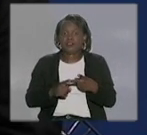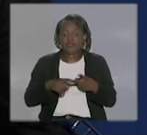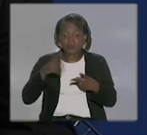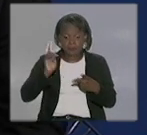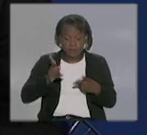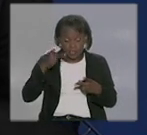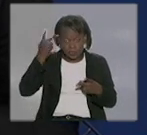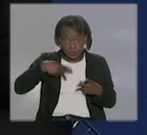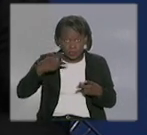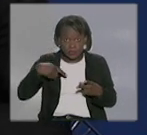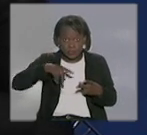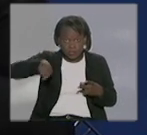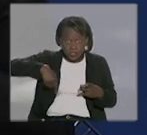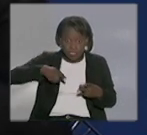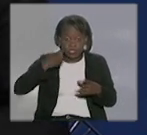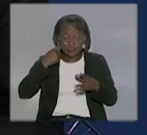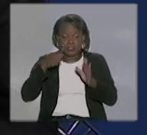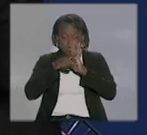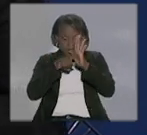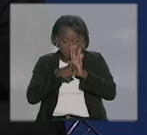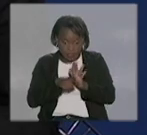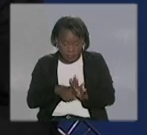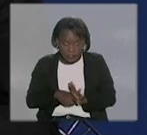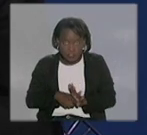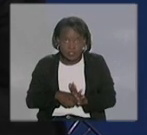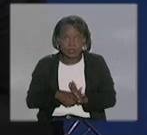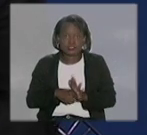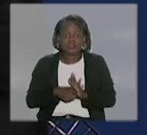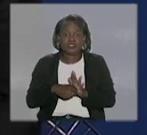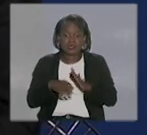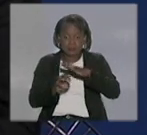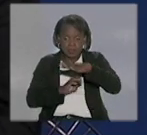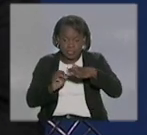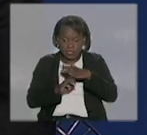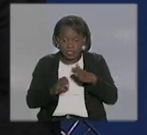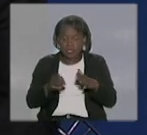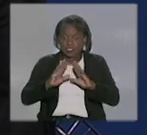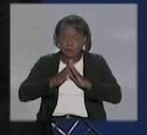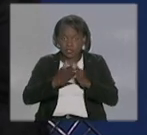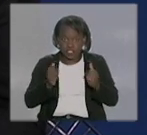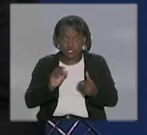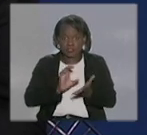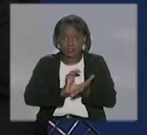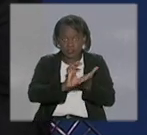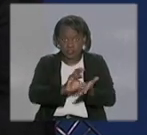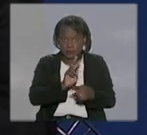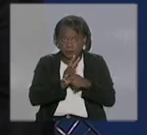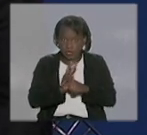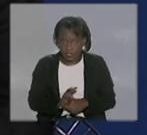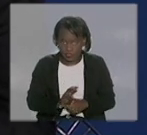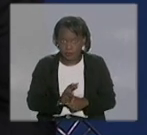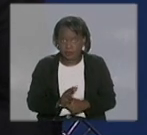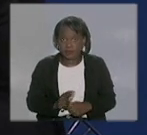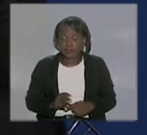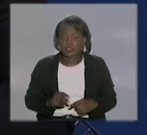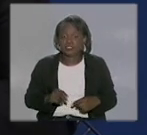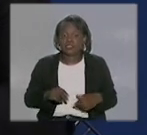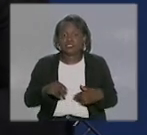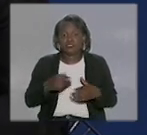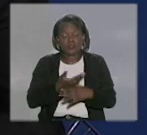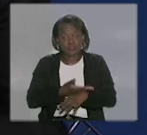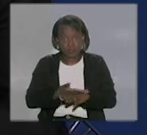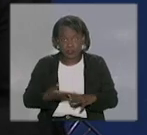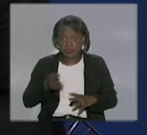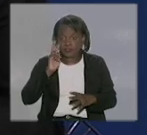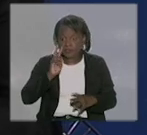é nós mesmos fazermos avaliações, análises de empresas que estão solicitando investimentos ou créditos, né? Então,